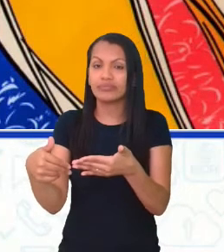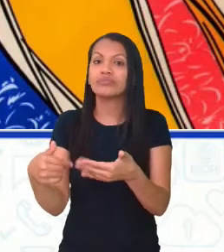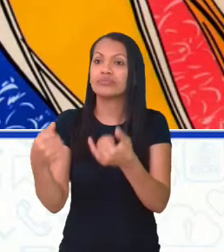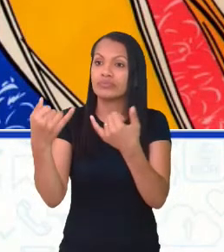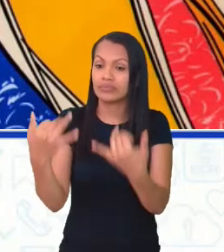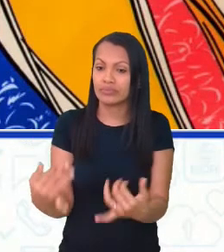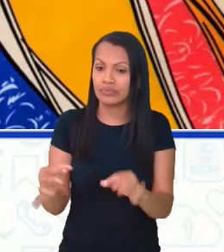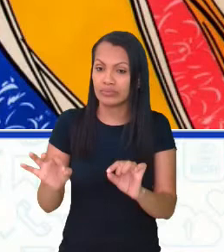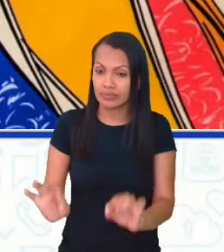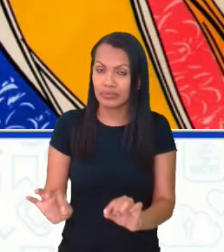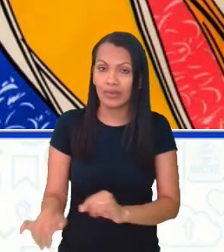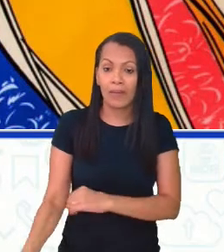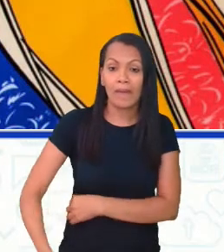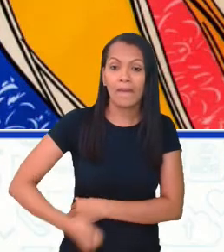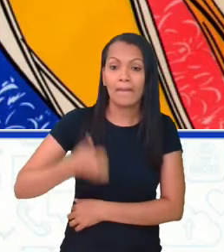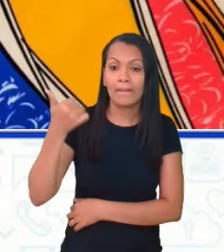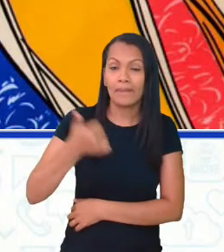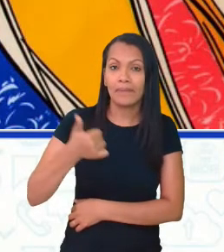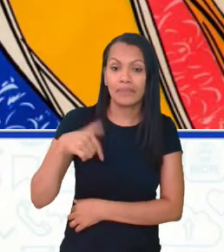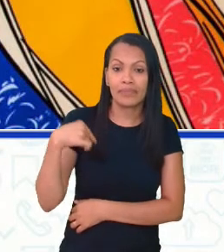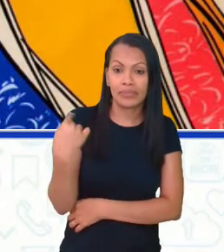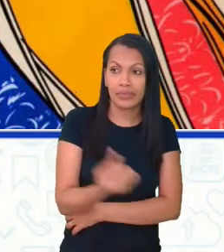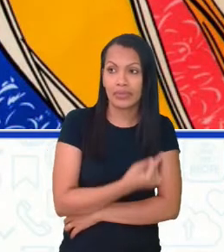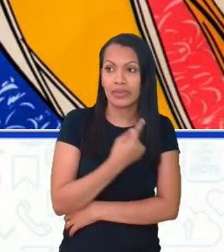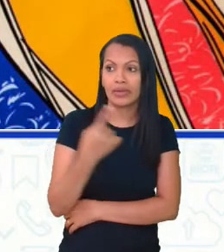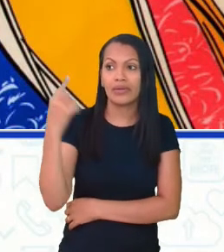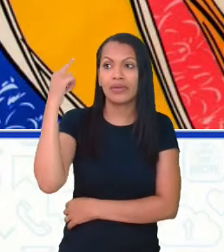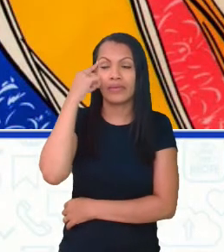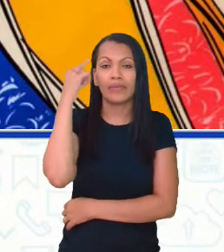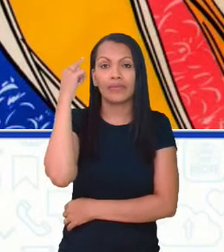tá? Primeiro